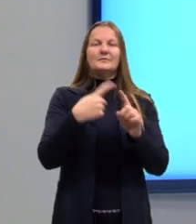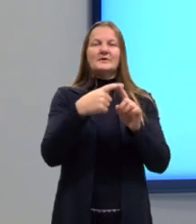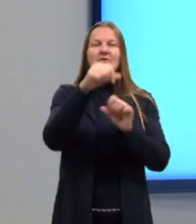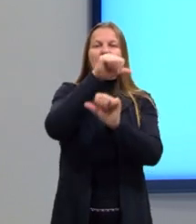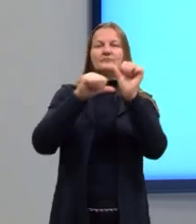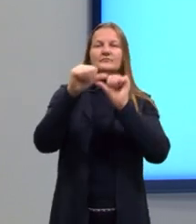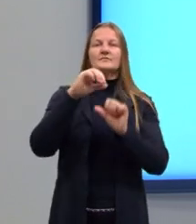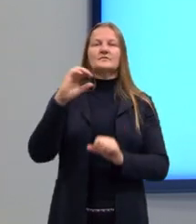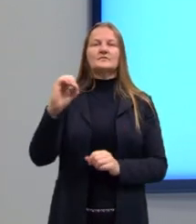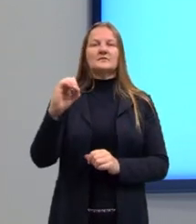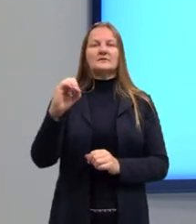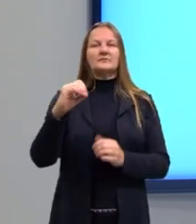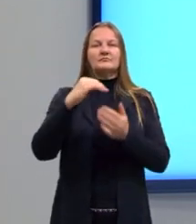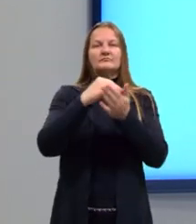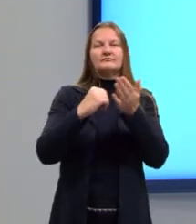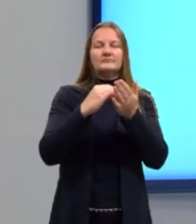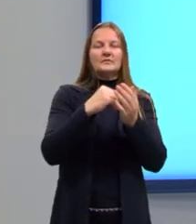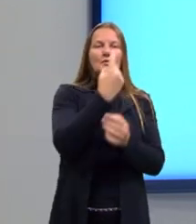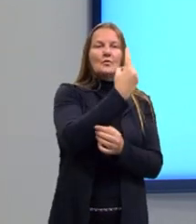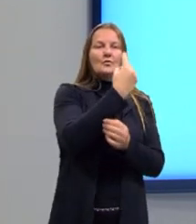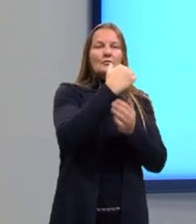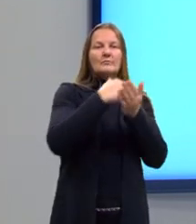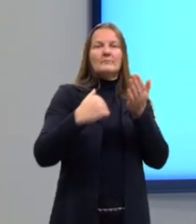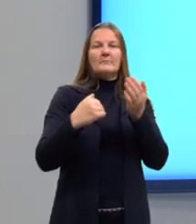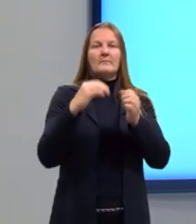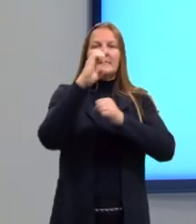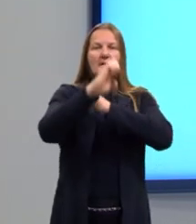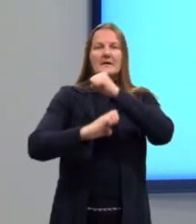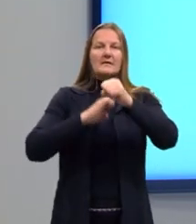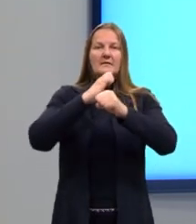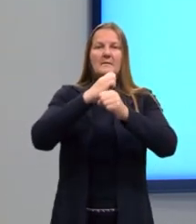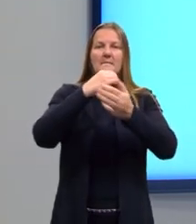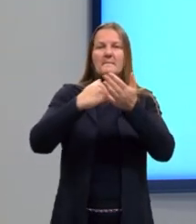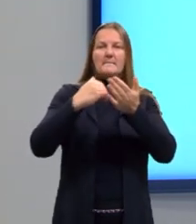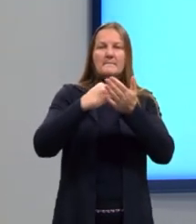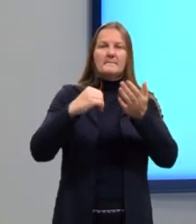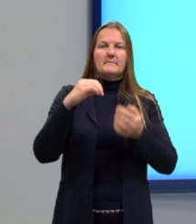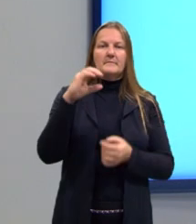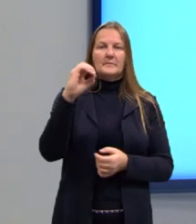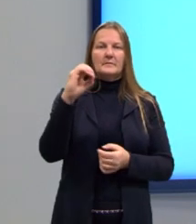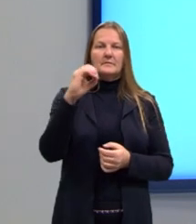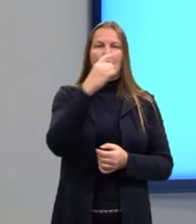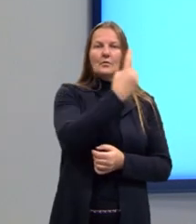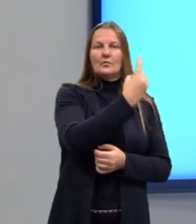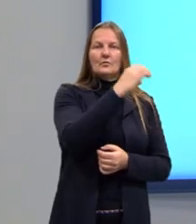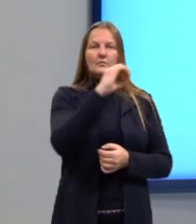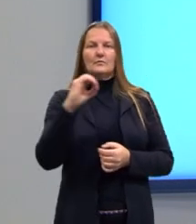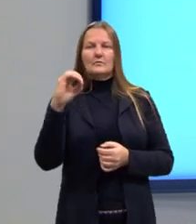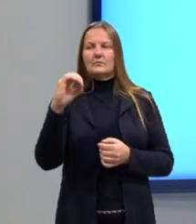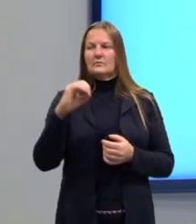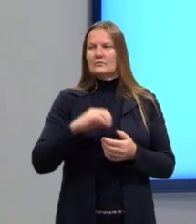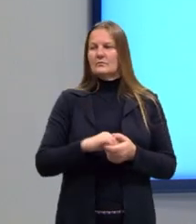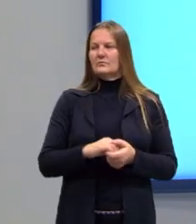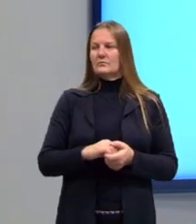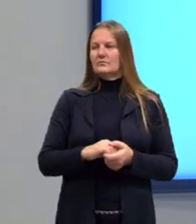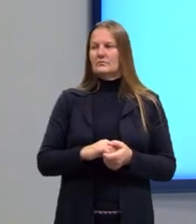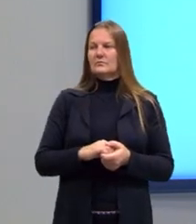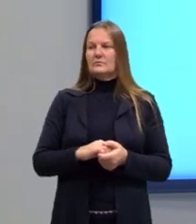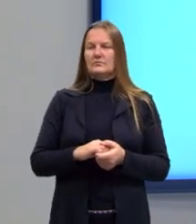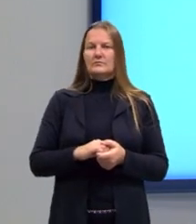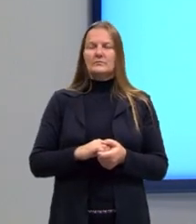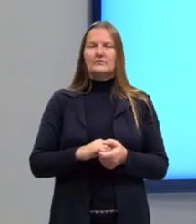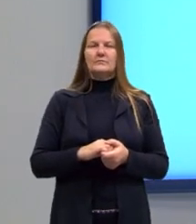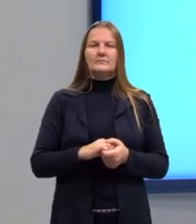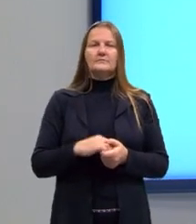o que aconteceu diminuiu de um para sobre a zero ele perdeu né ele ficou com ele teve uma diminuição Então se reduziu